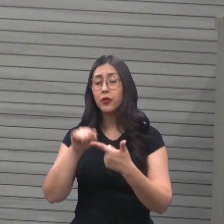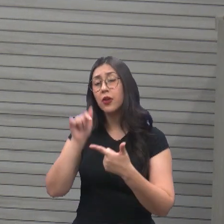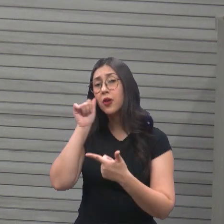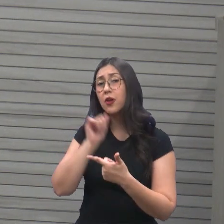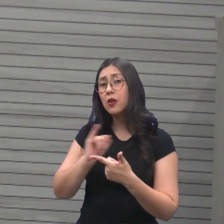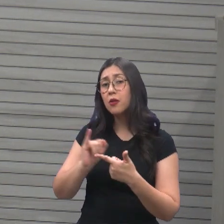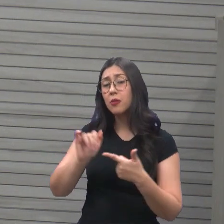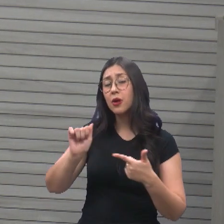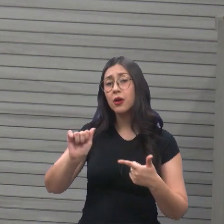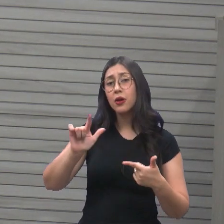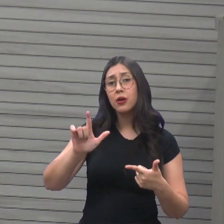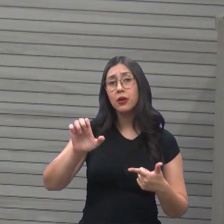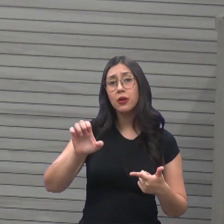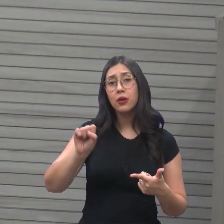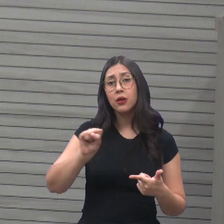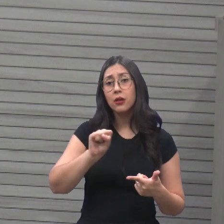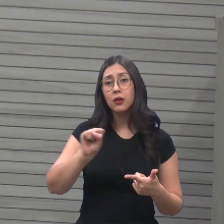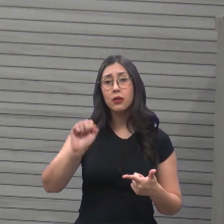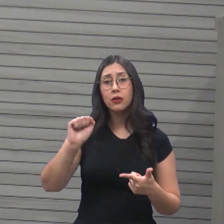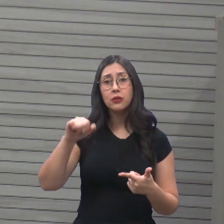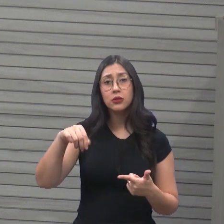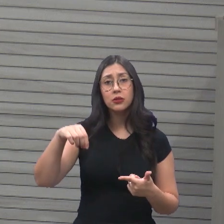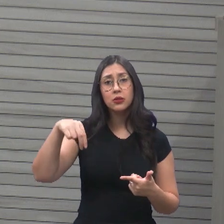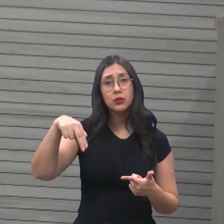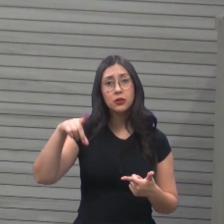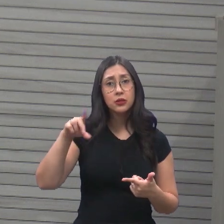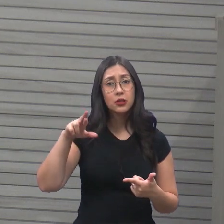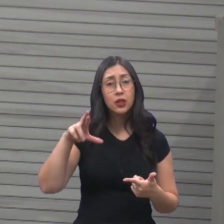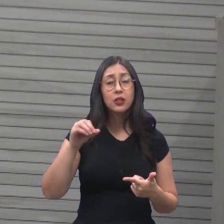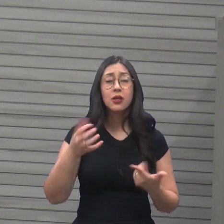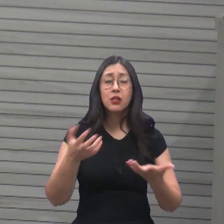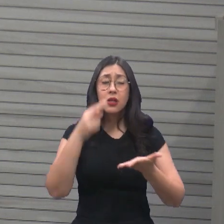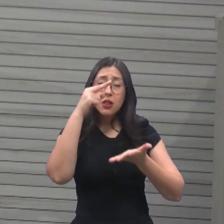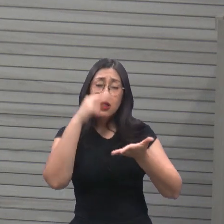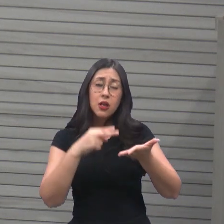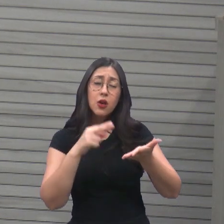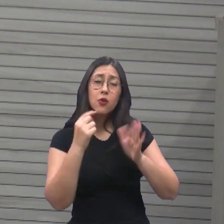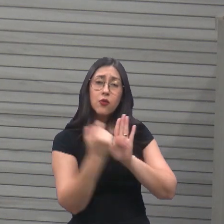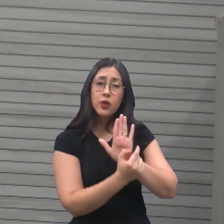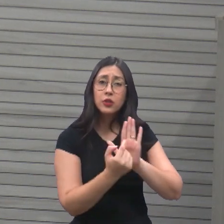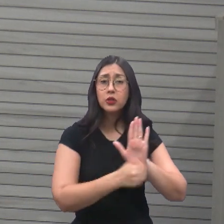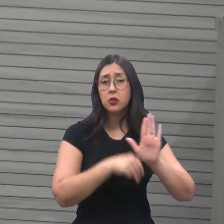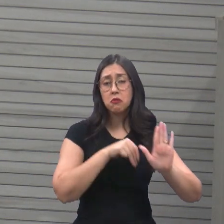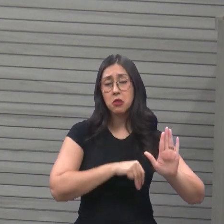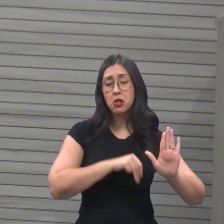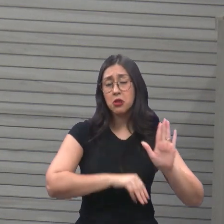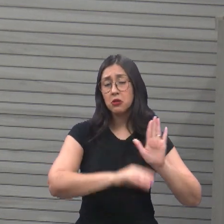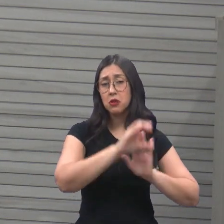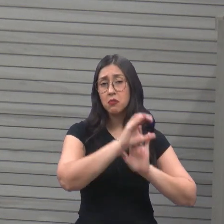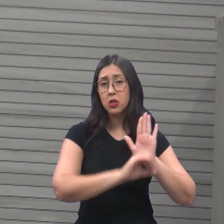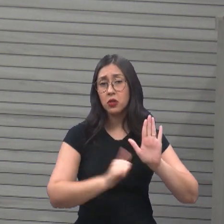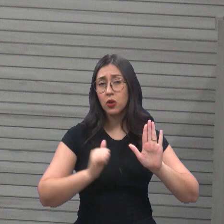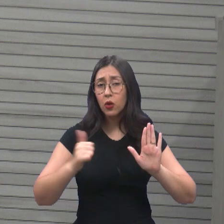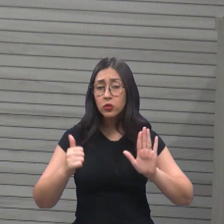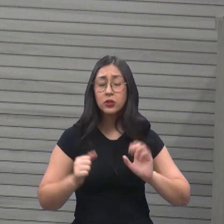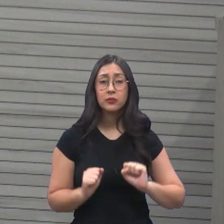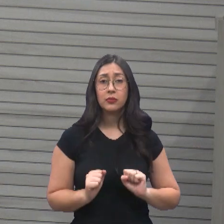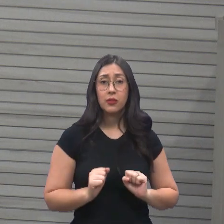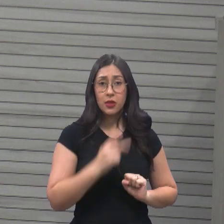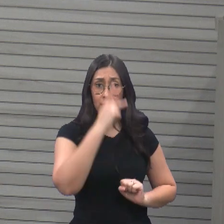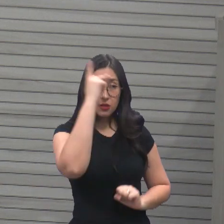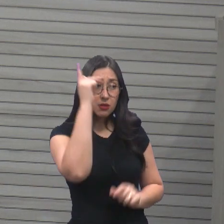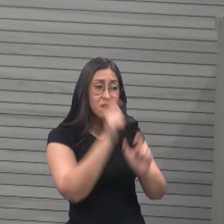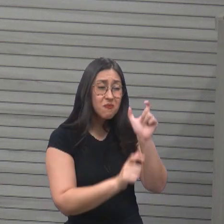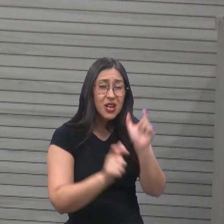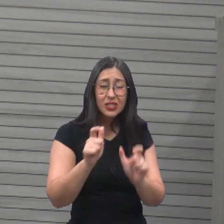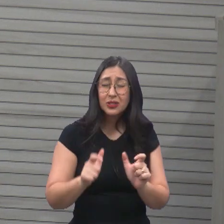Matos. E para a meditação da família, um versículo que está em Mateus capítulo 11, diz assim: Vinde a mim, todos os